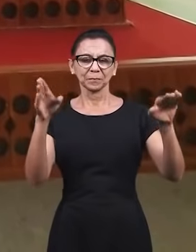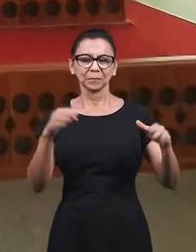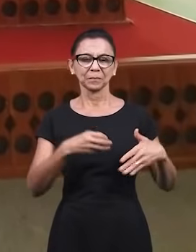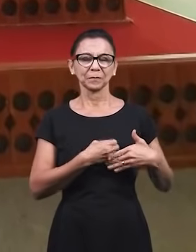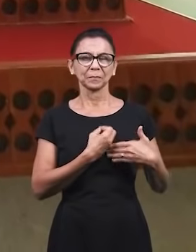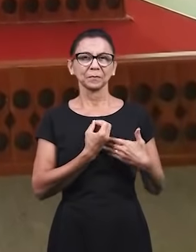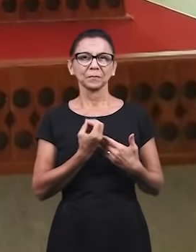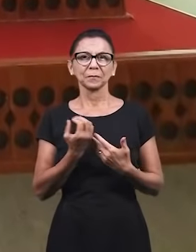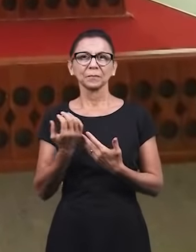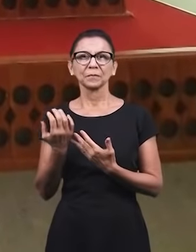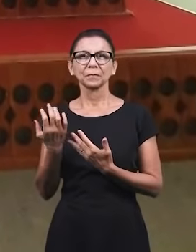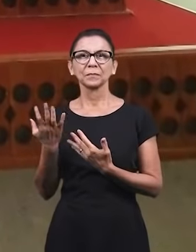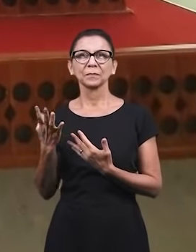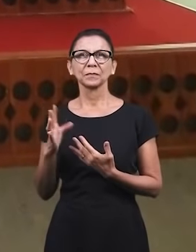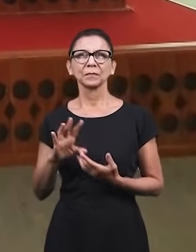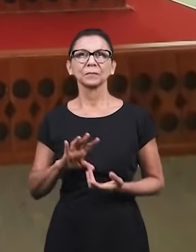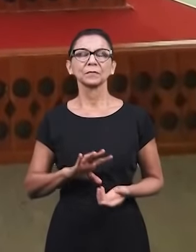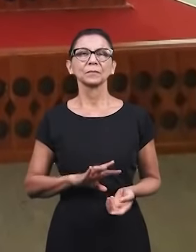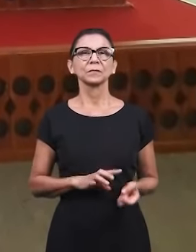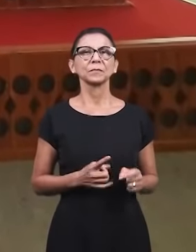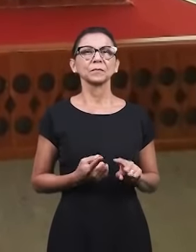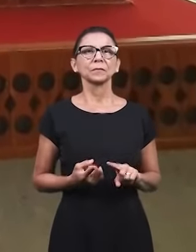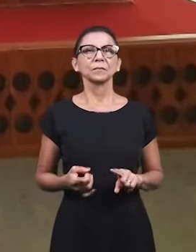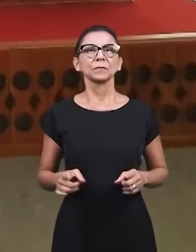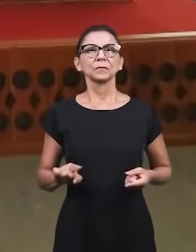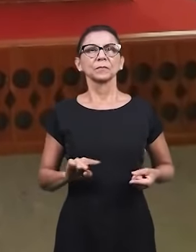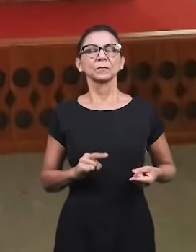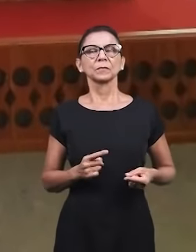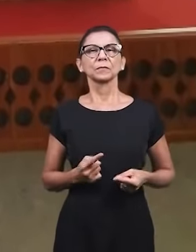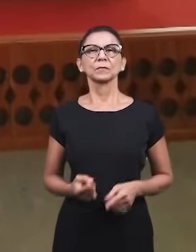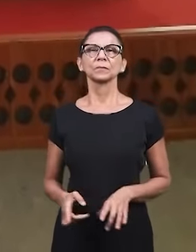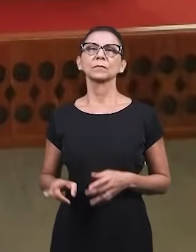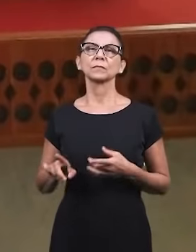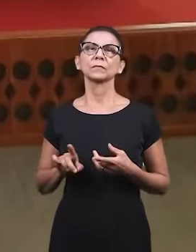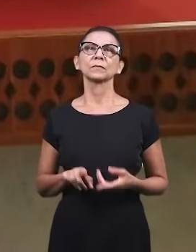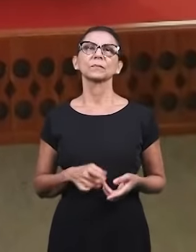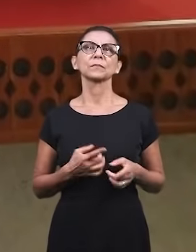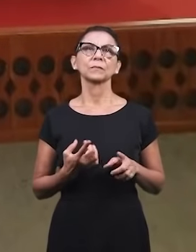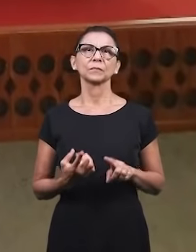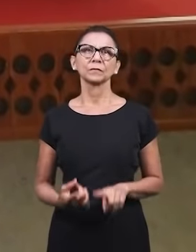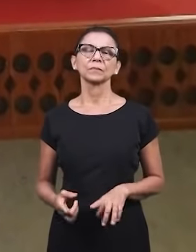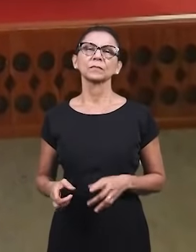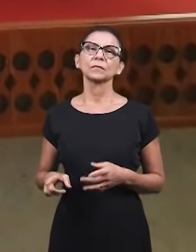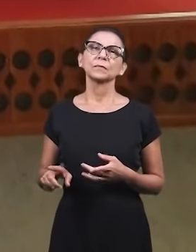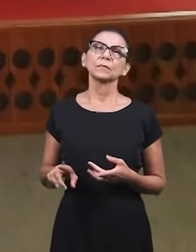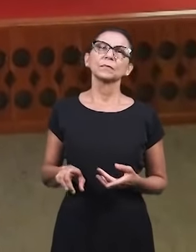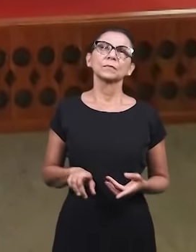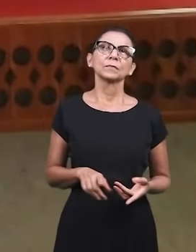Oh,